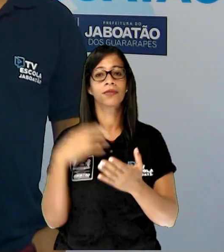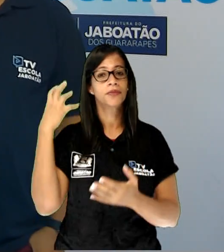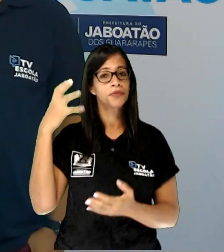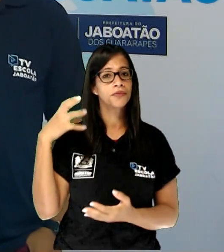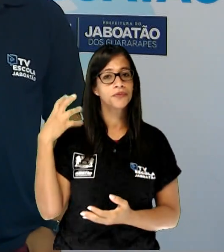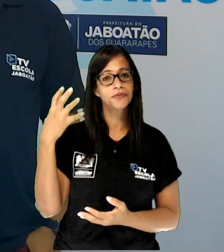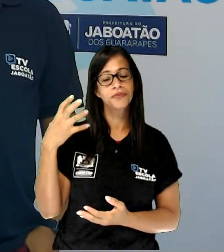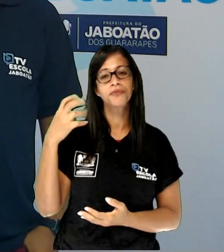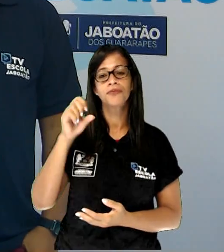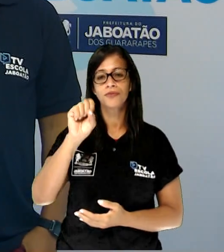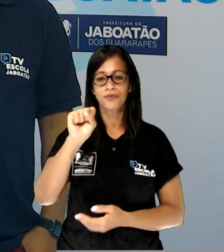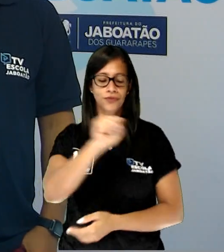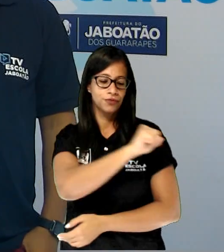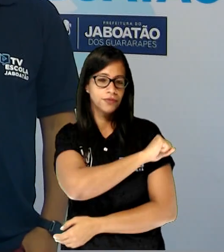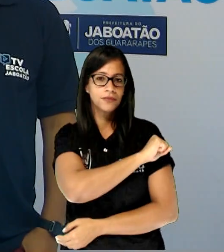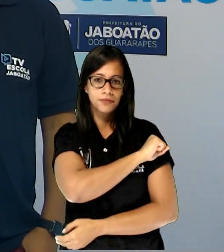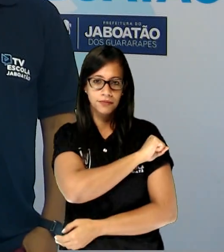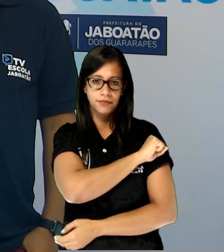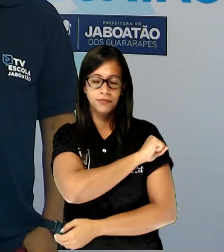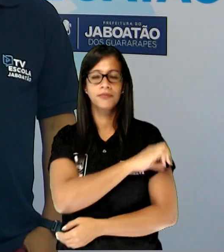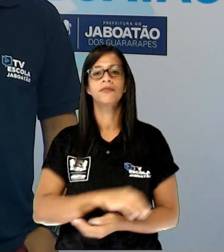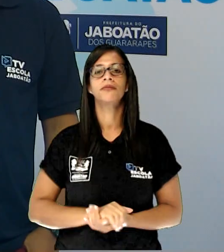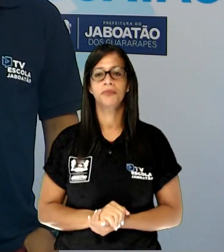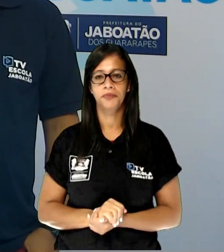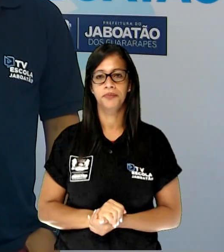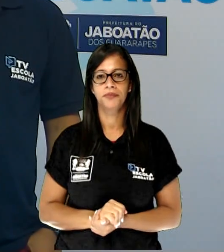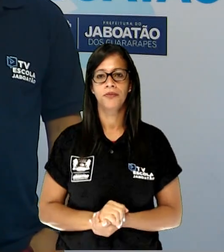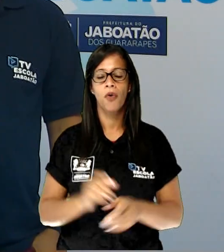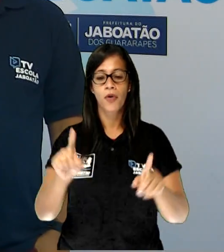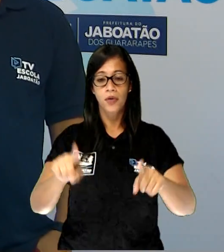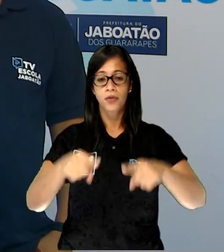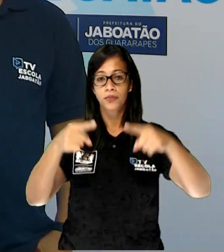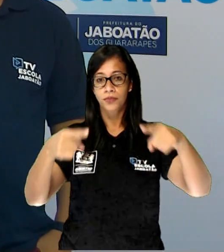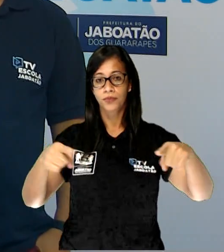aula nós vamos falar sobre a orquestra sinfônica,